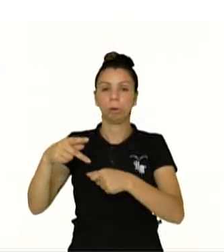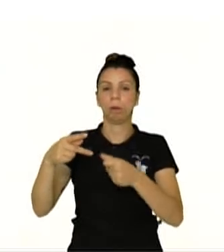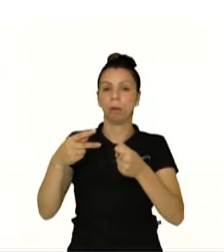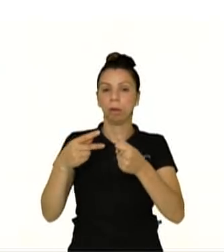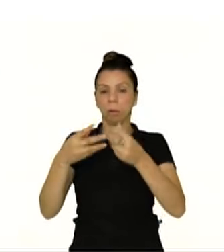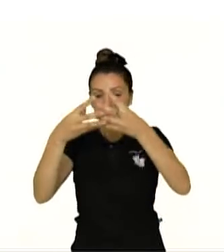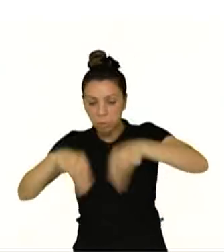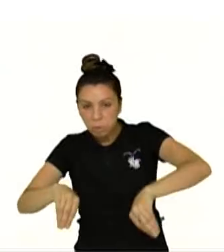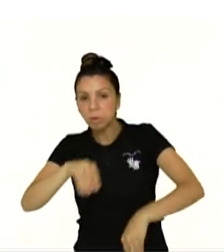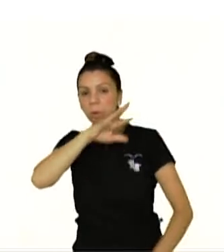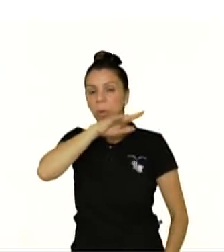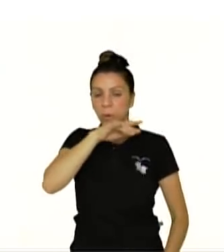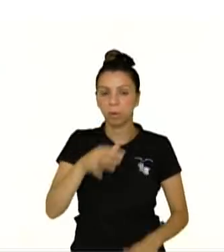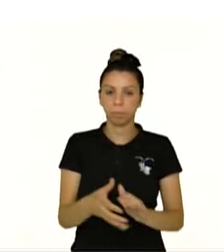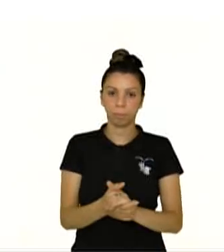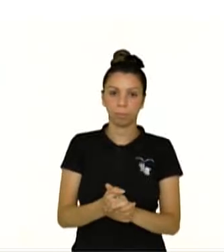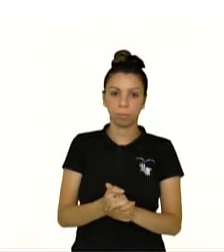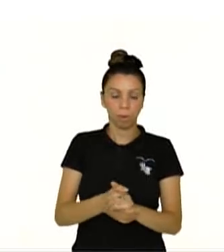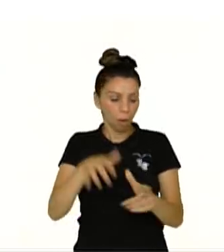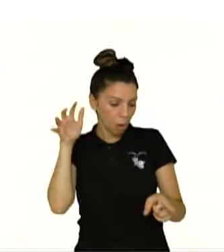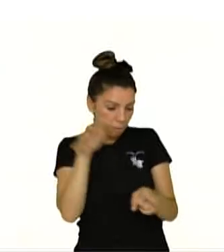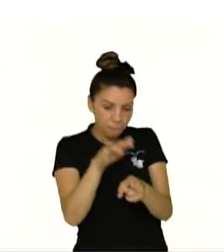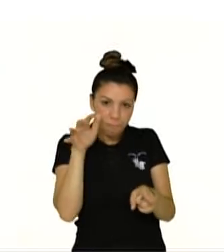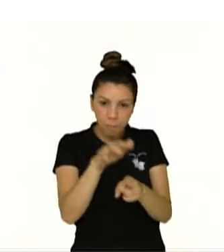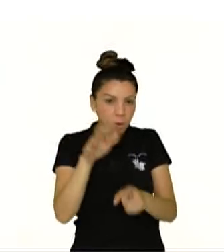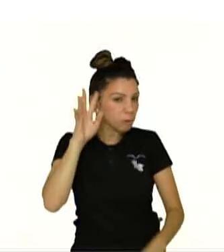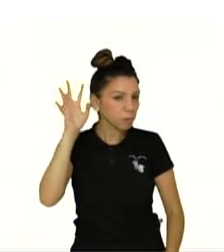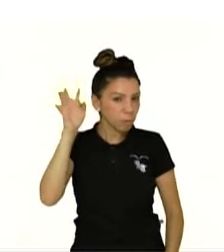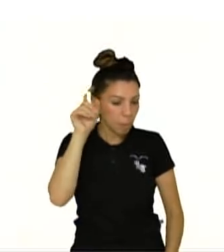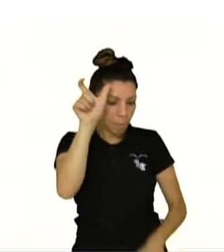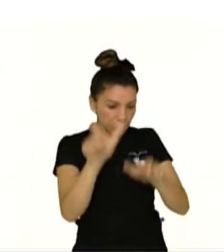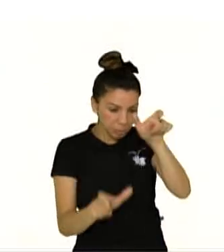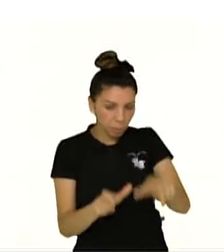D. Não influenciaram intelectuais brasileiros.